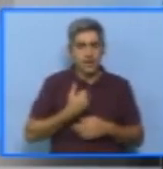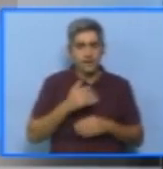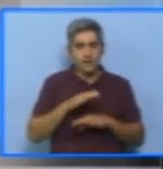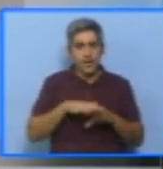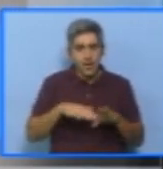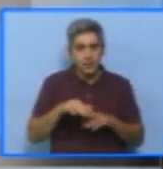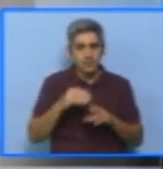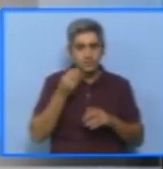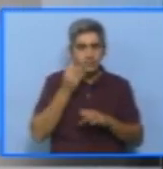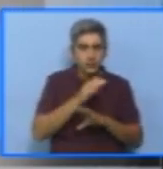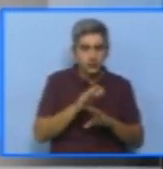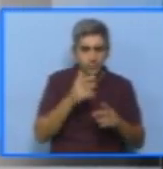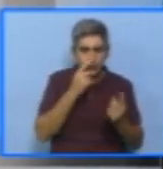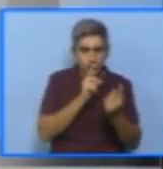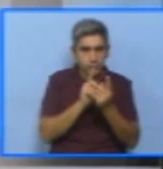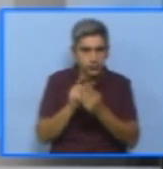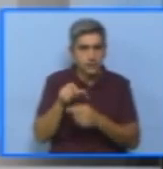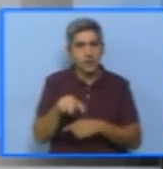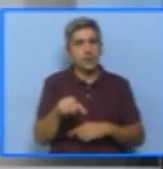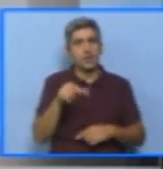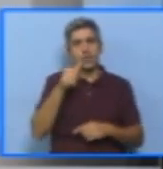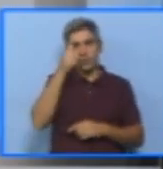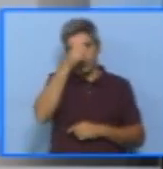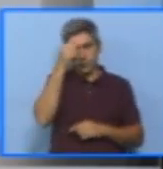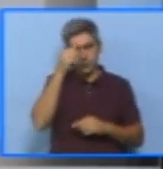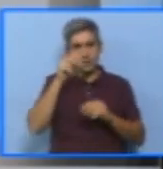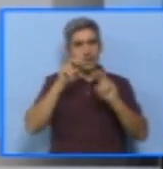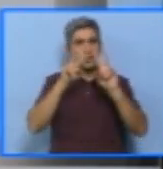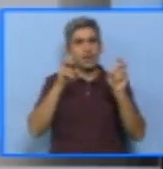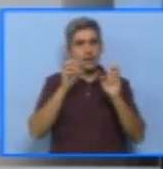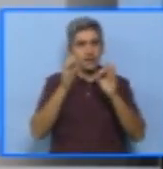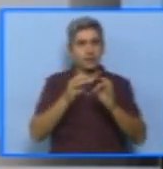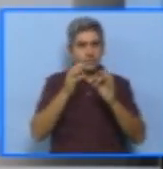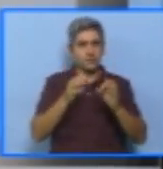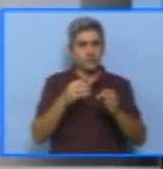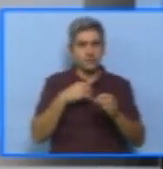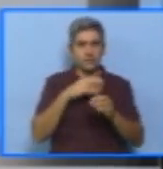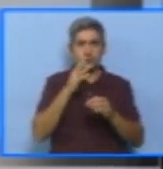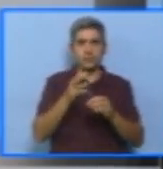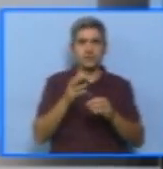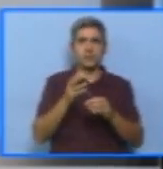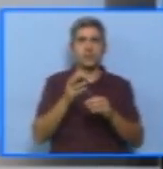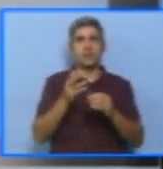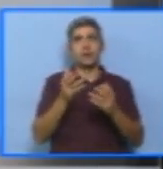agir, do seu estar. E é um domingo que trata um tema que, de alguma forma, eu diria,